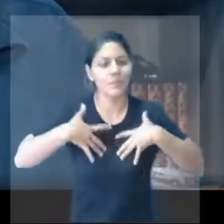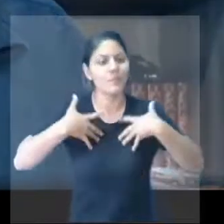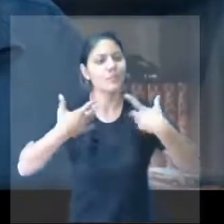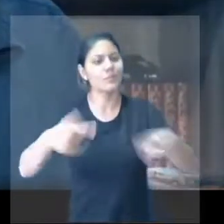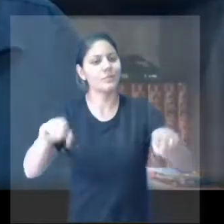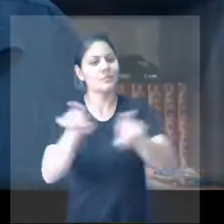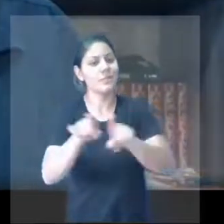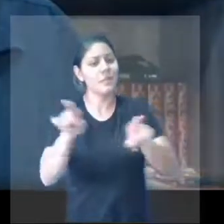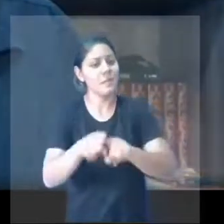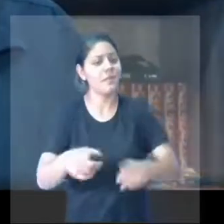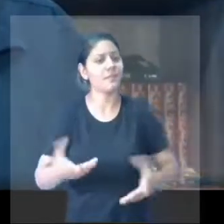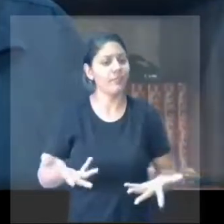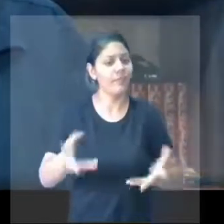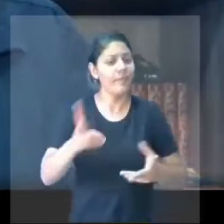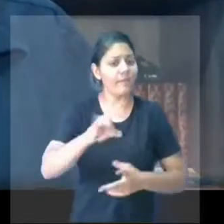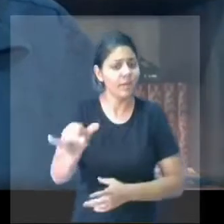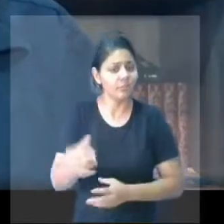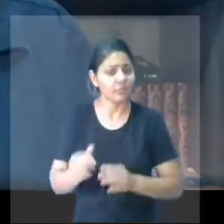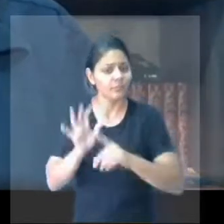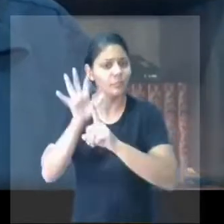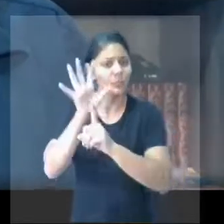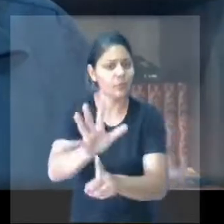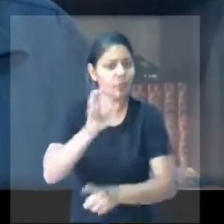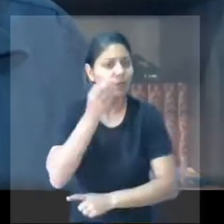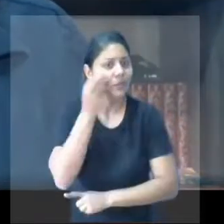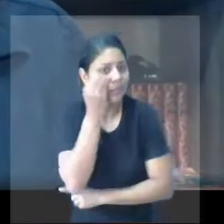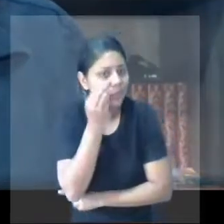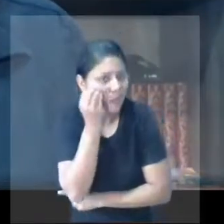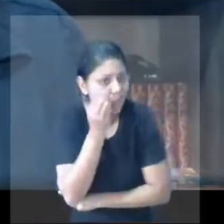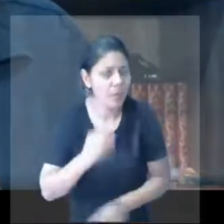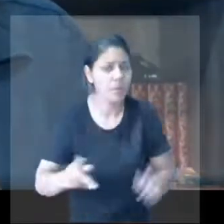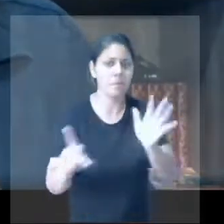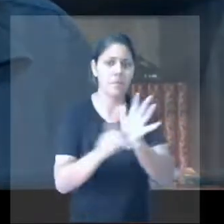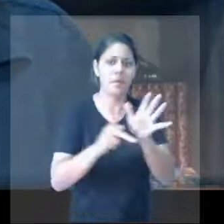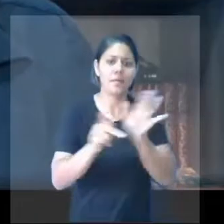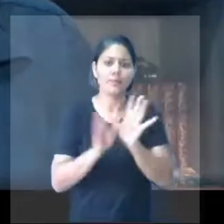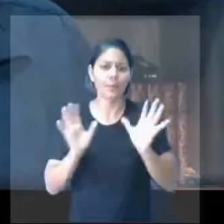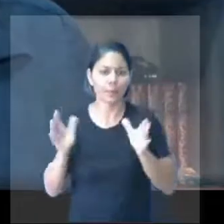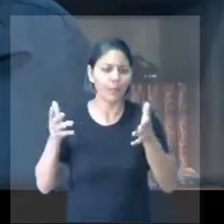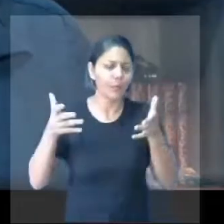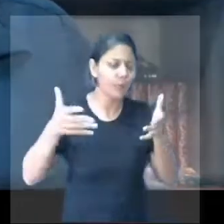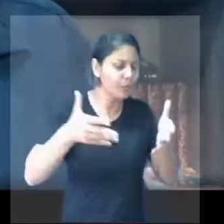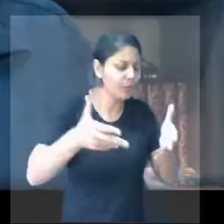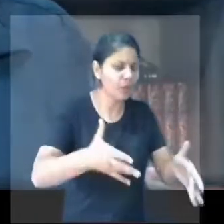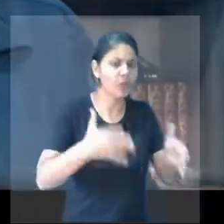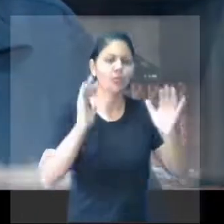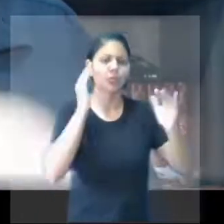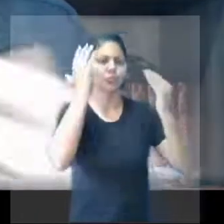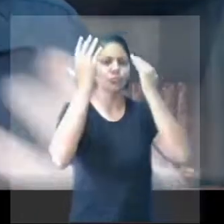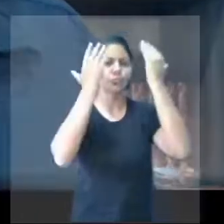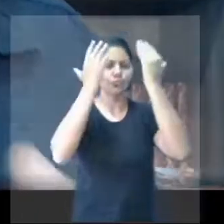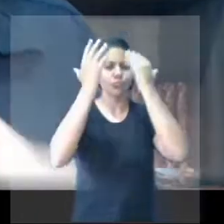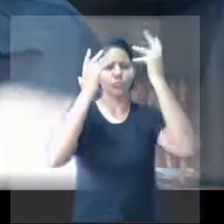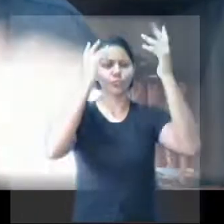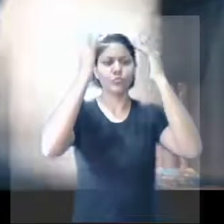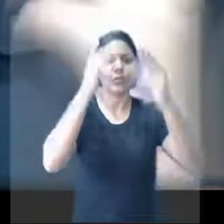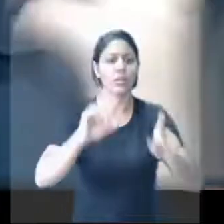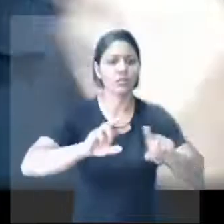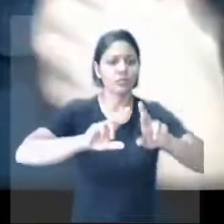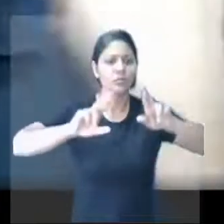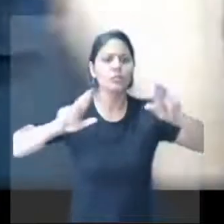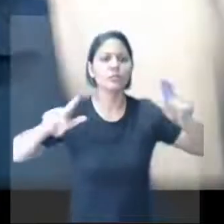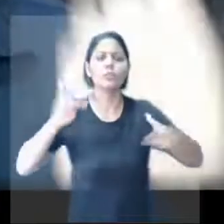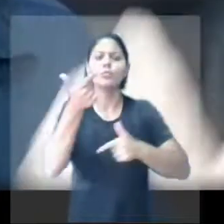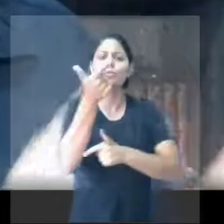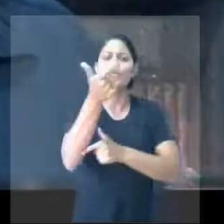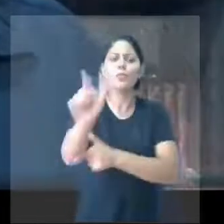vão te trazer experiências próprias, experiências que vão te conduzir à reflexão. Então, é diferente de outra obra ou de